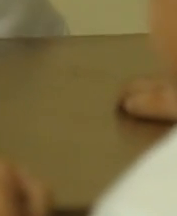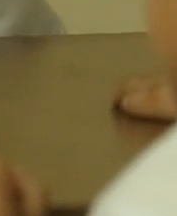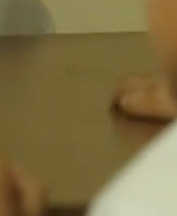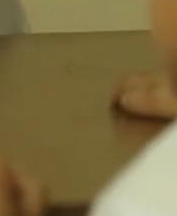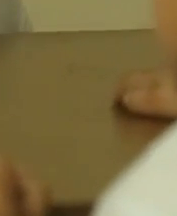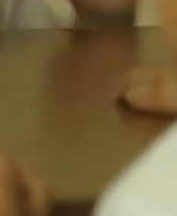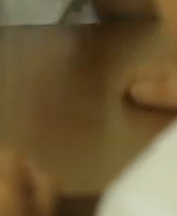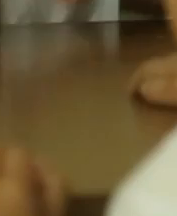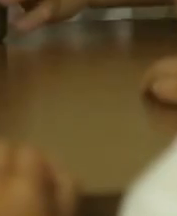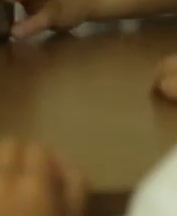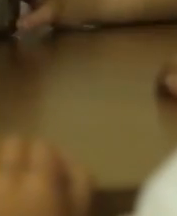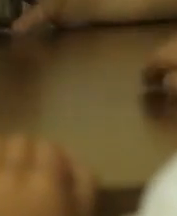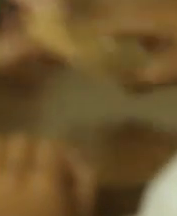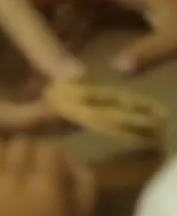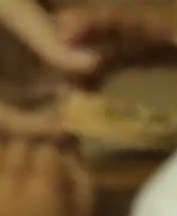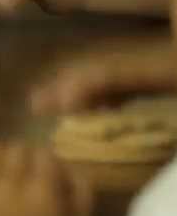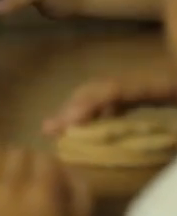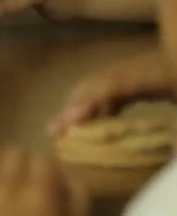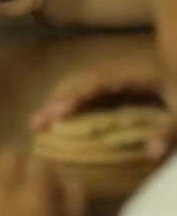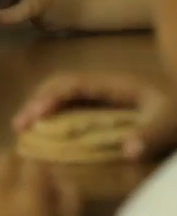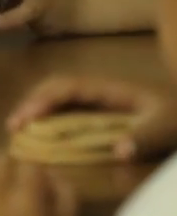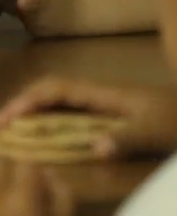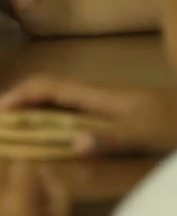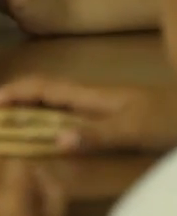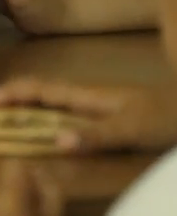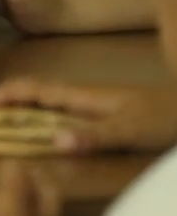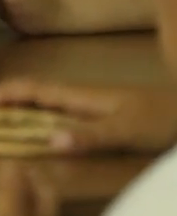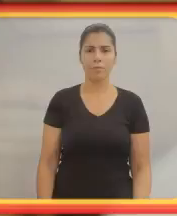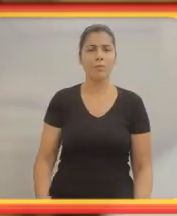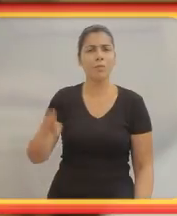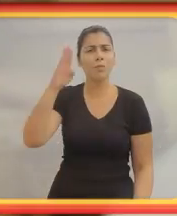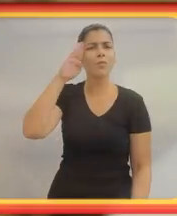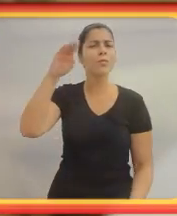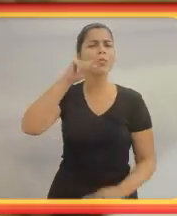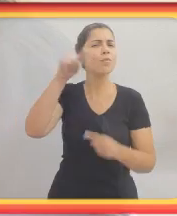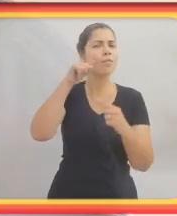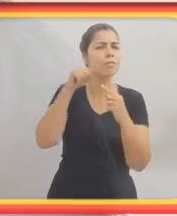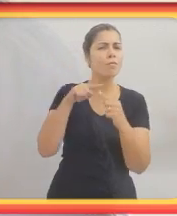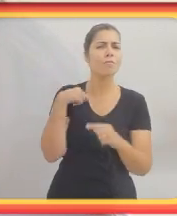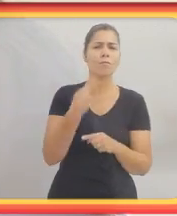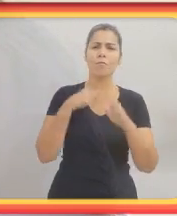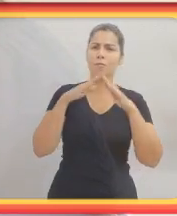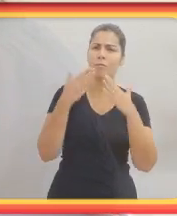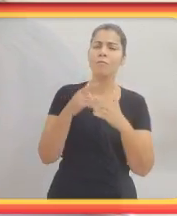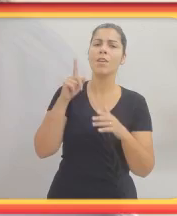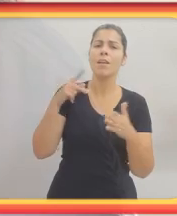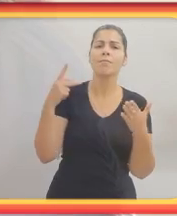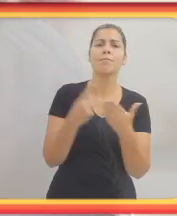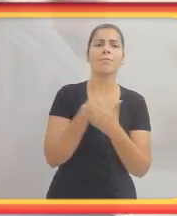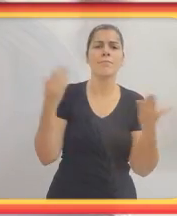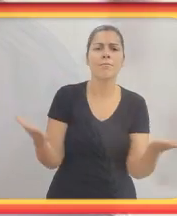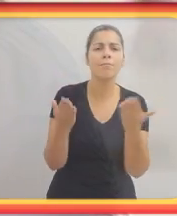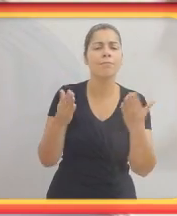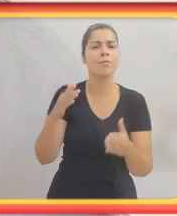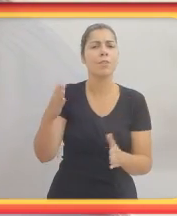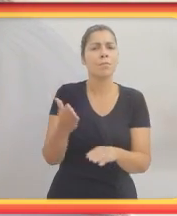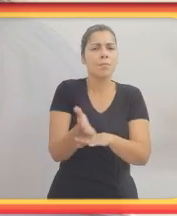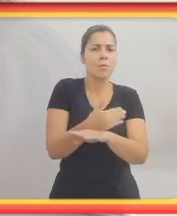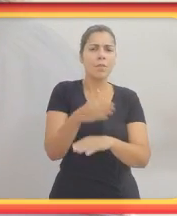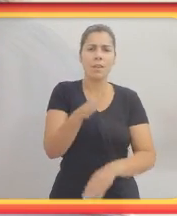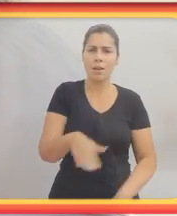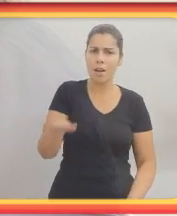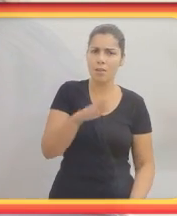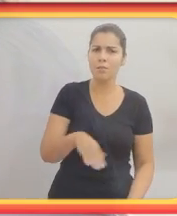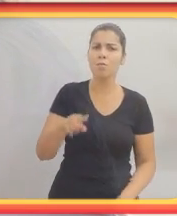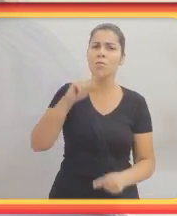porta. Sentado a uma mesa ao lado de outras crianças, o menino bebe em uma caneca. O objetivo fundamental de nossa escola é realizar um